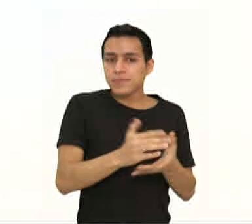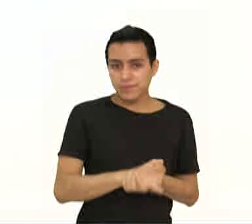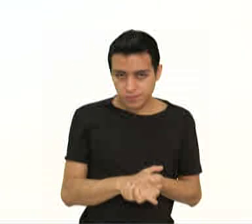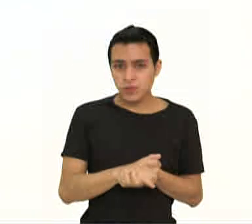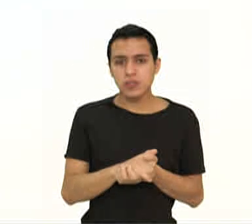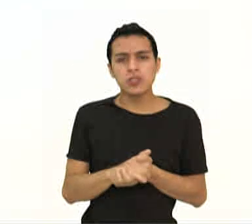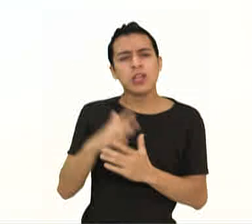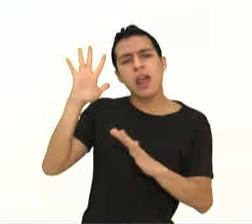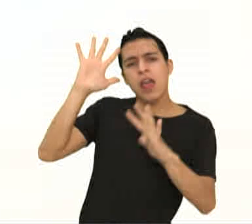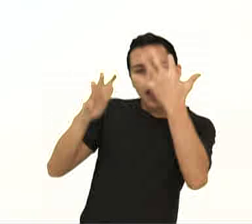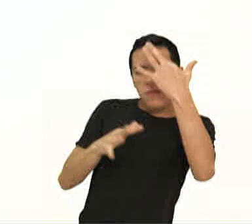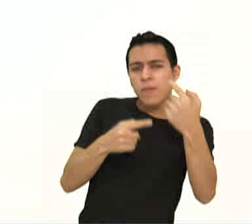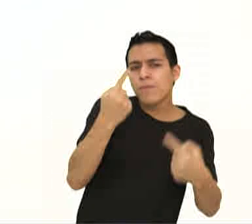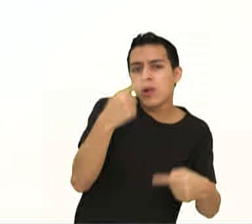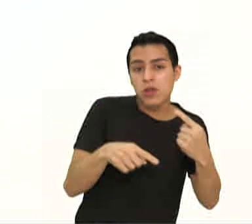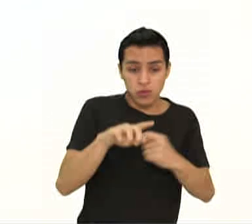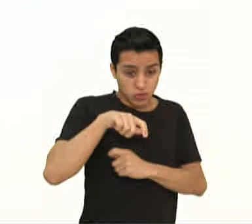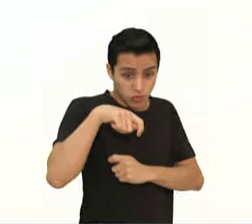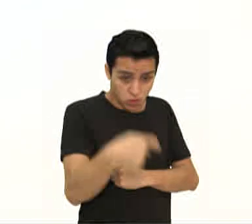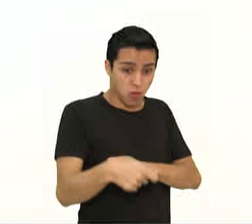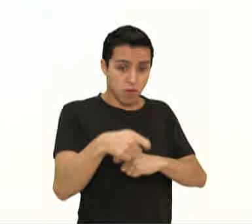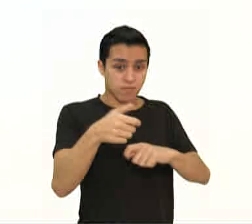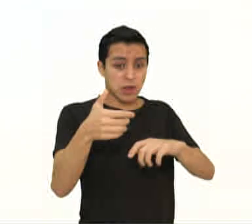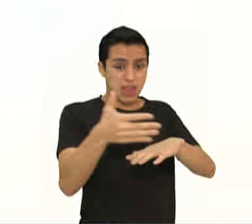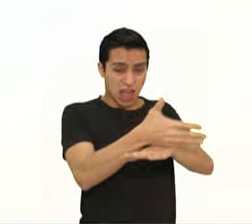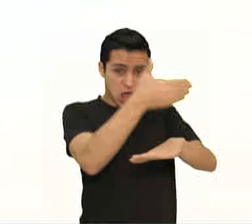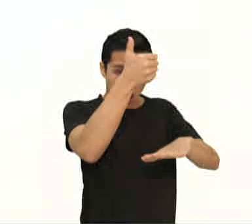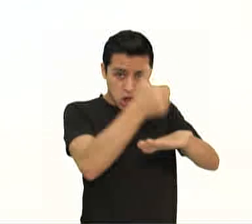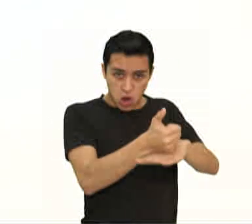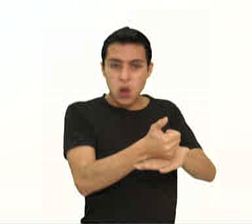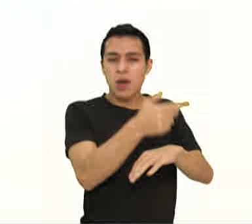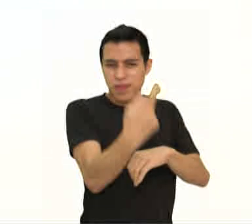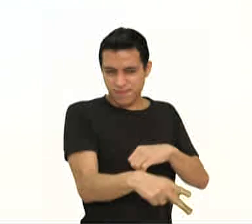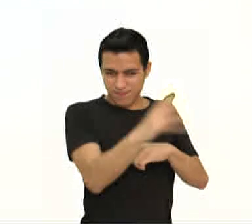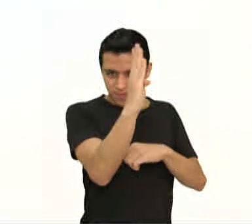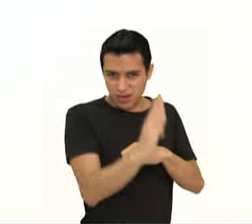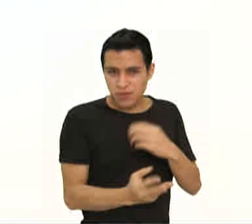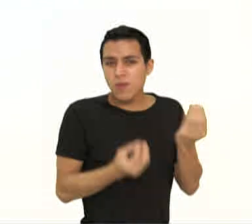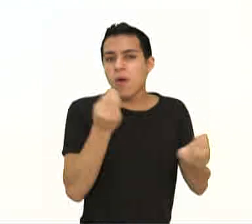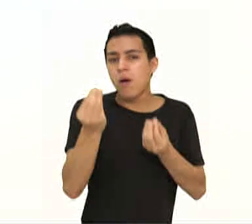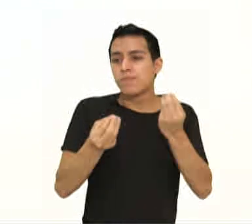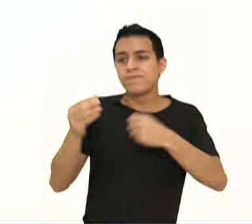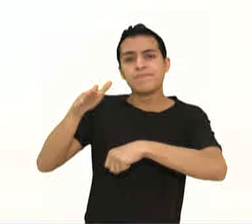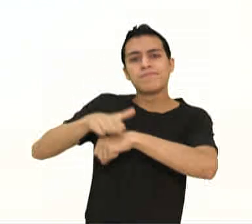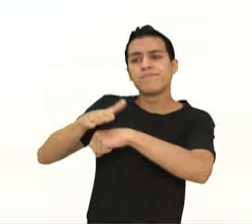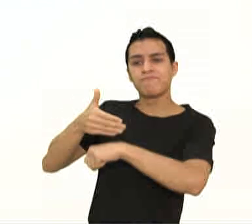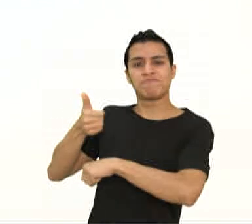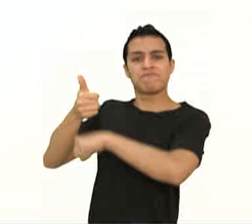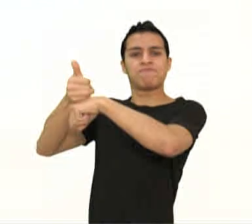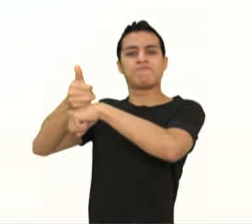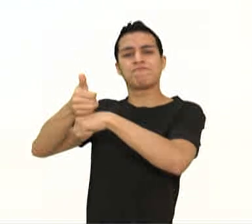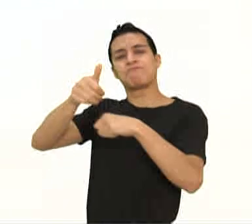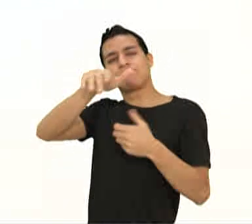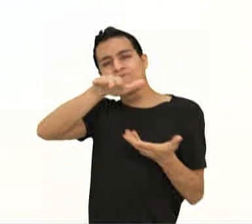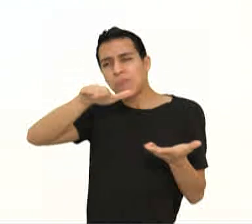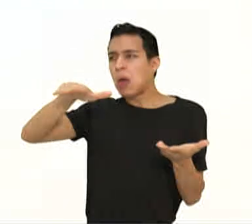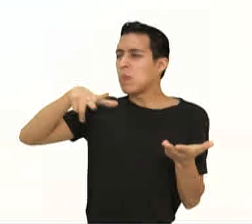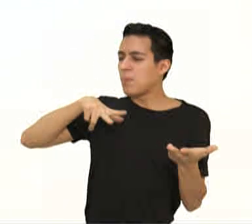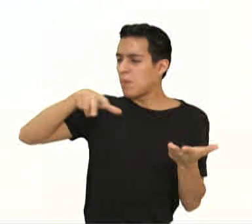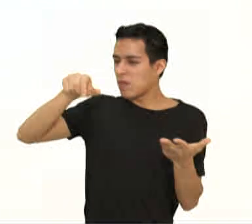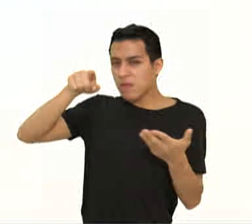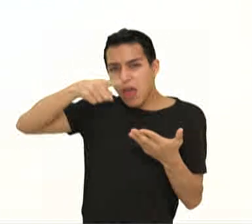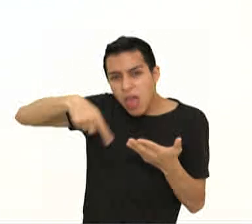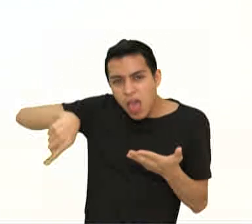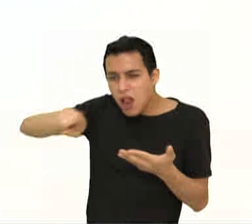Todas as decisões políticas relacionadas à colônia de Portugal na América eram tomadas pelo soberano português, que mantinha